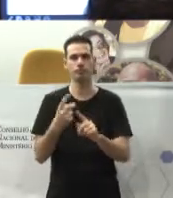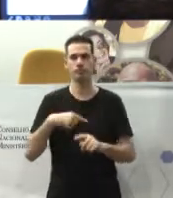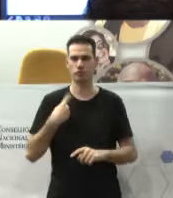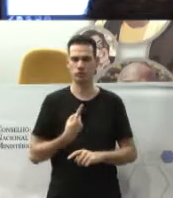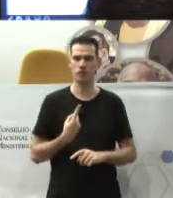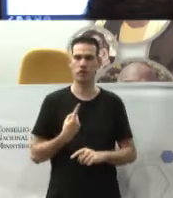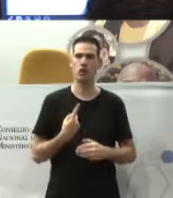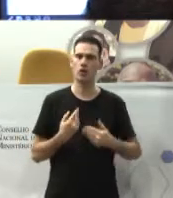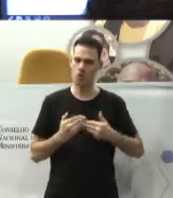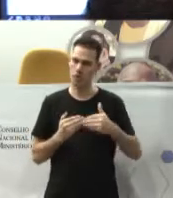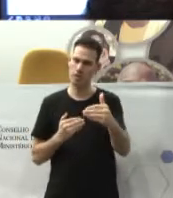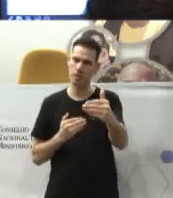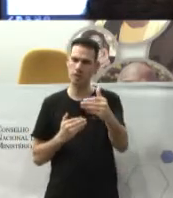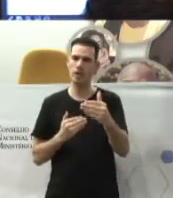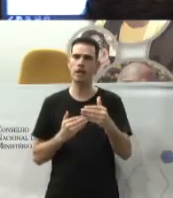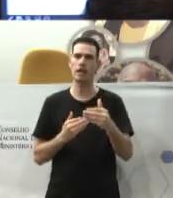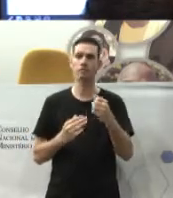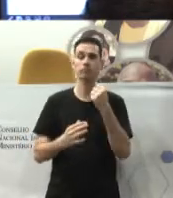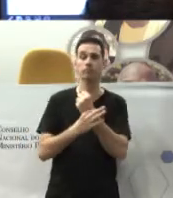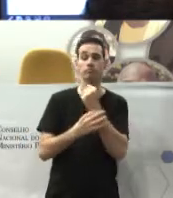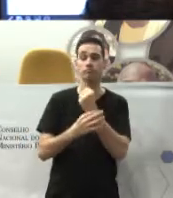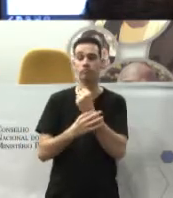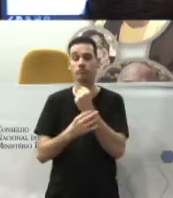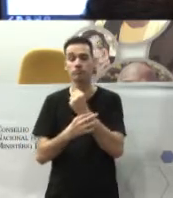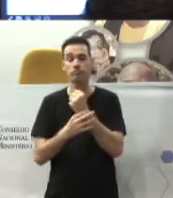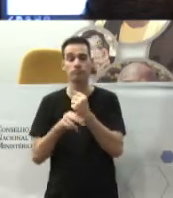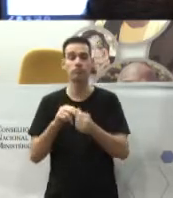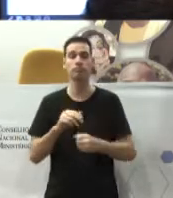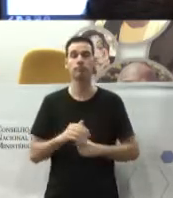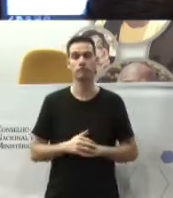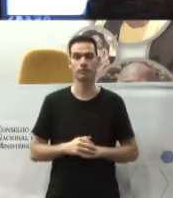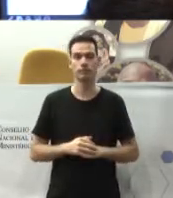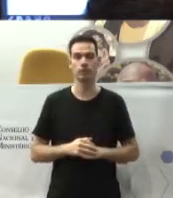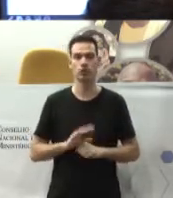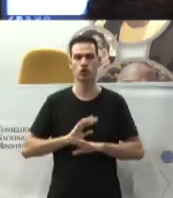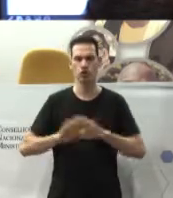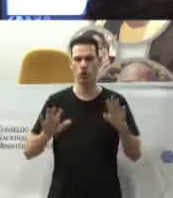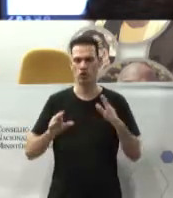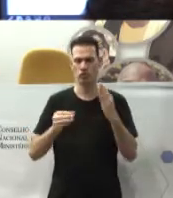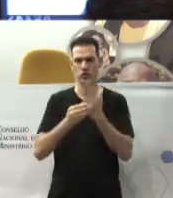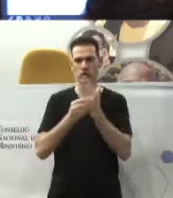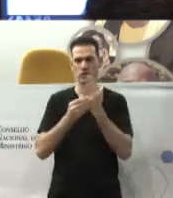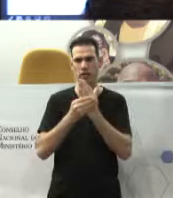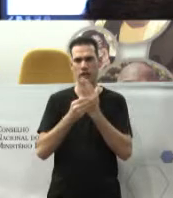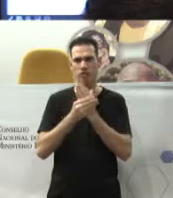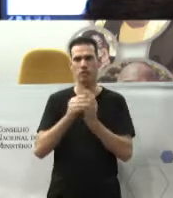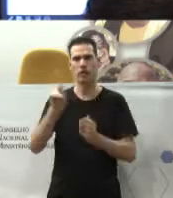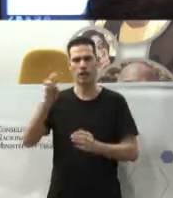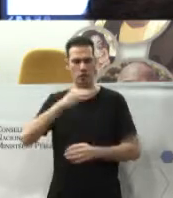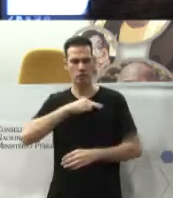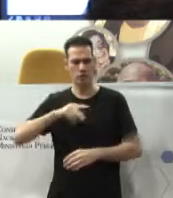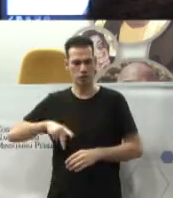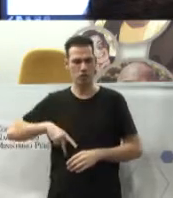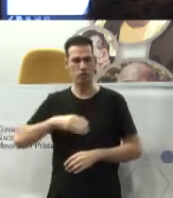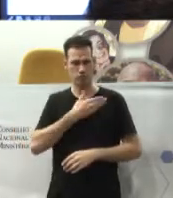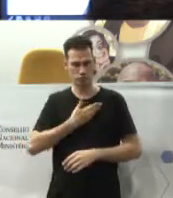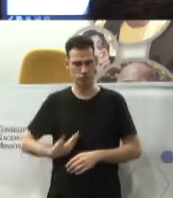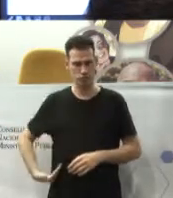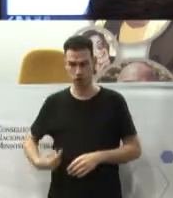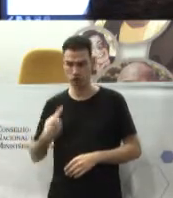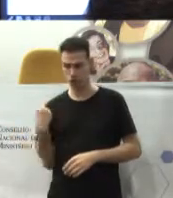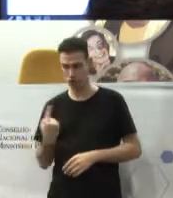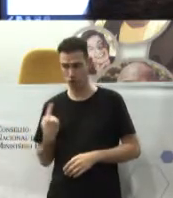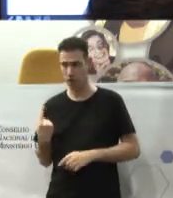a defender as teses do Ministério Público não mais em processos individuais, mas na formação